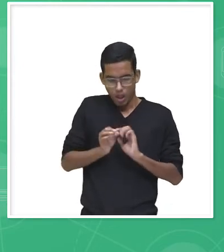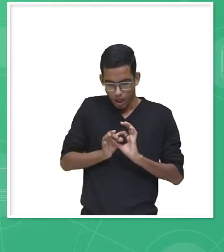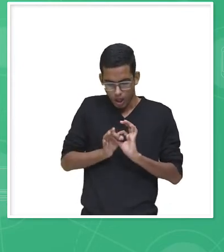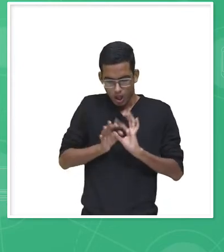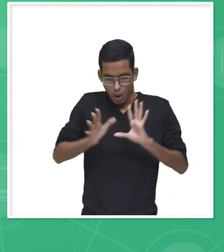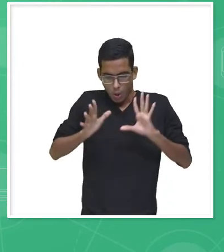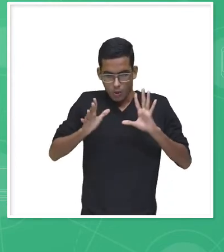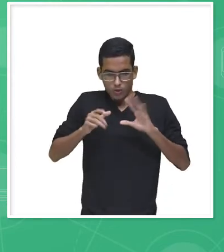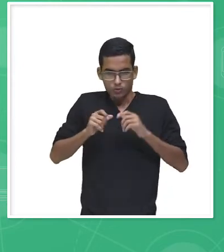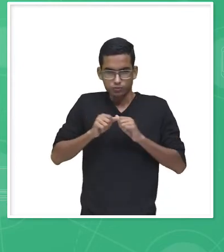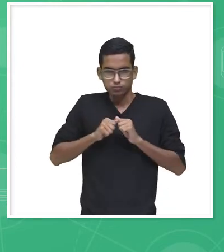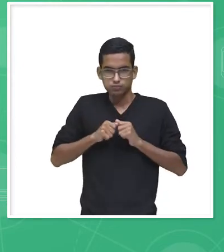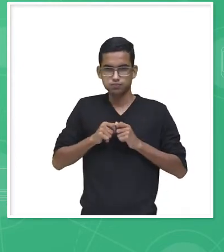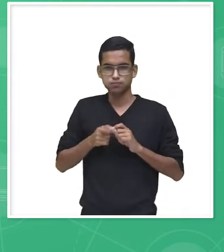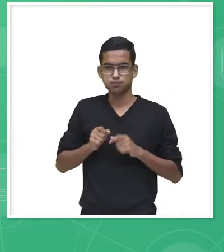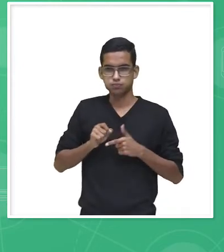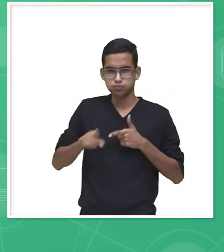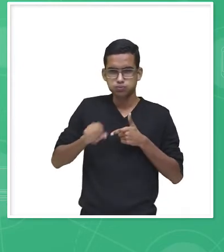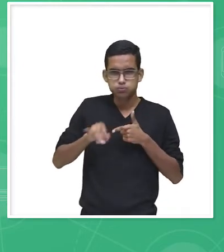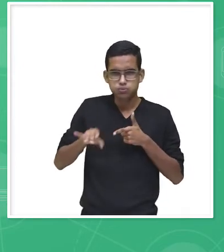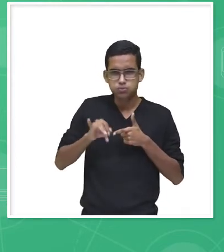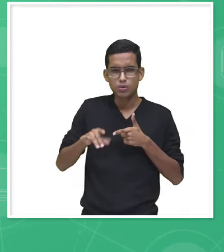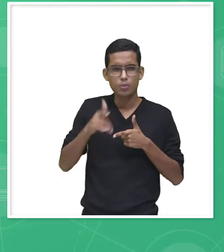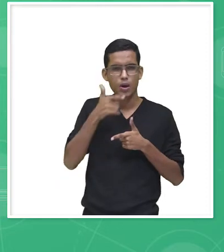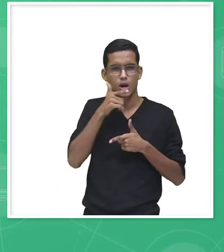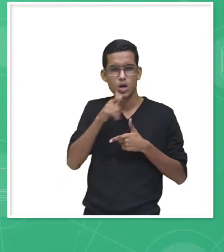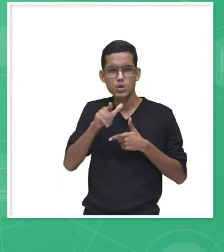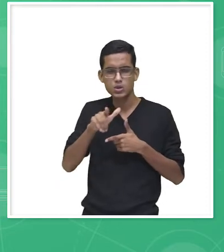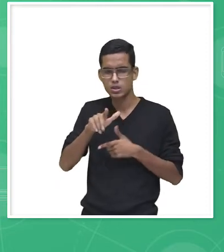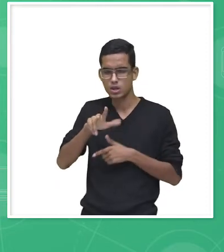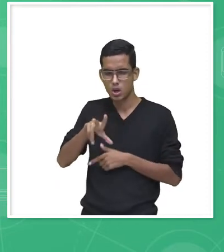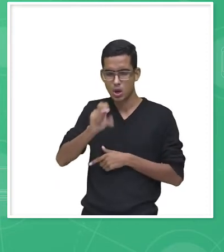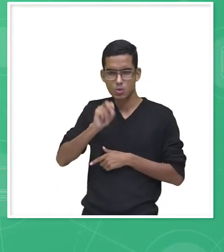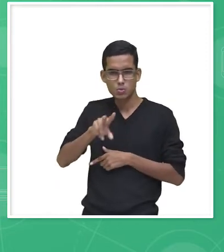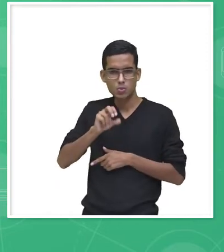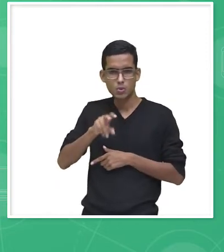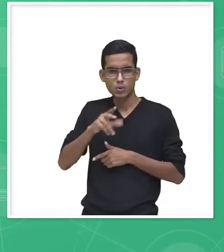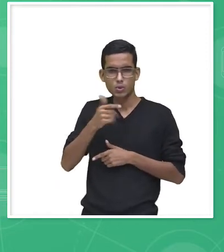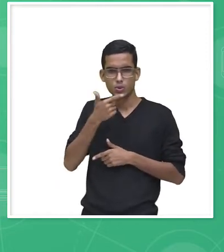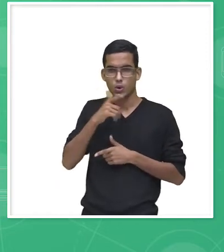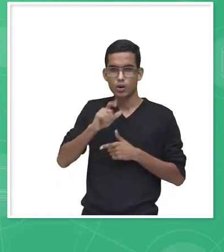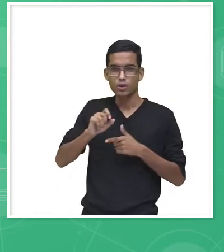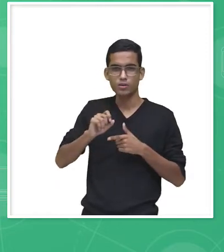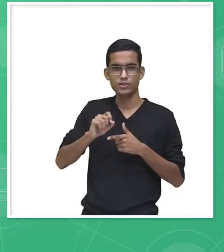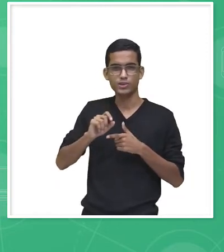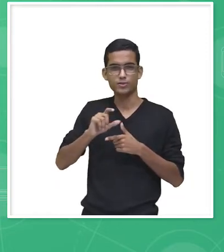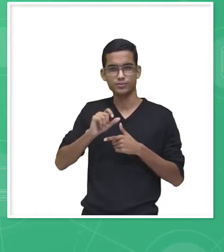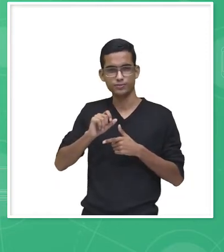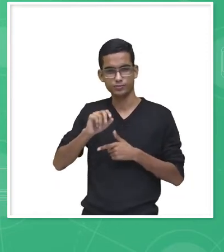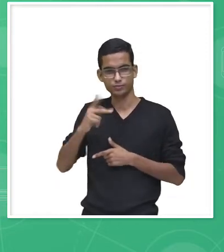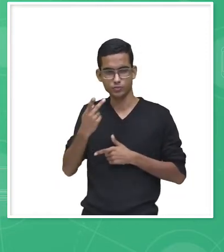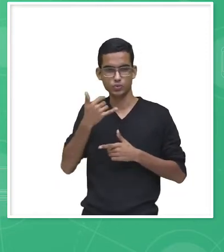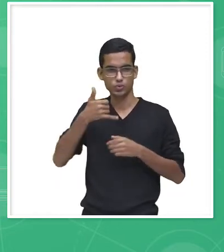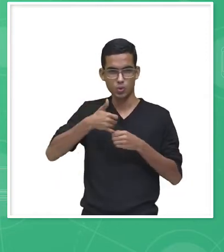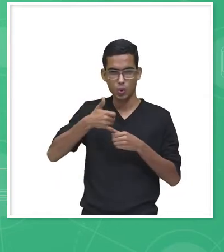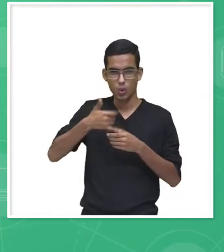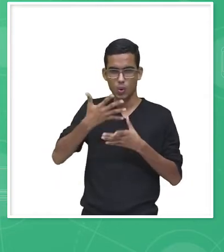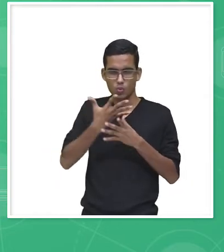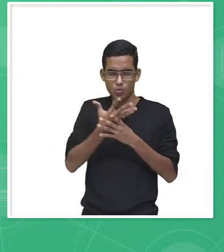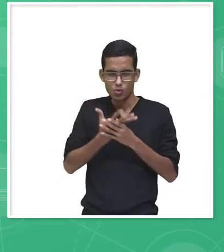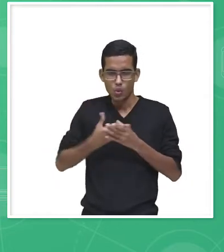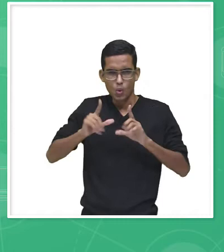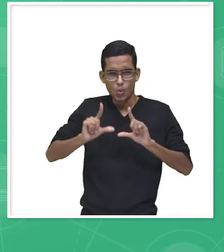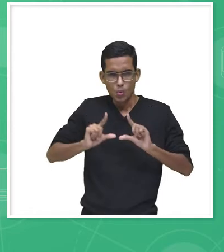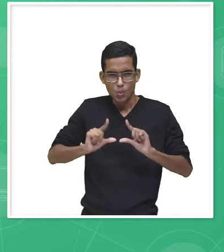para tentar desintoxicar o corpo daquele excesso de alta então comendo um líquido observado né gente vê aí mais